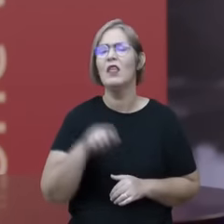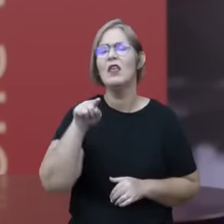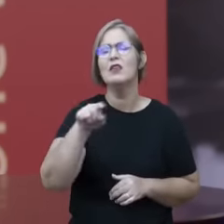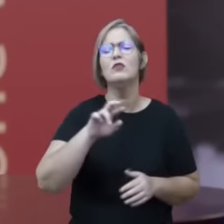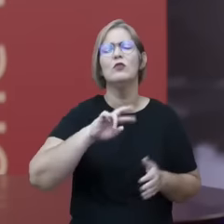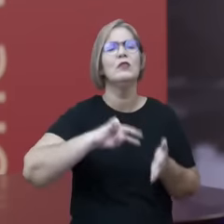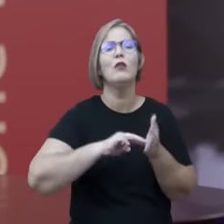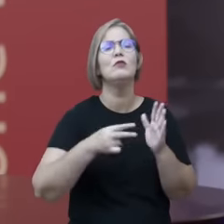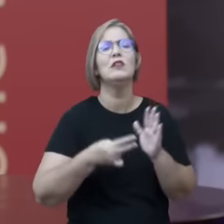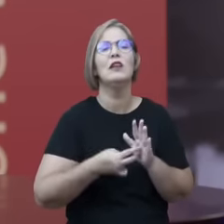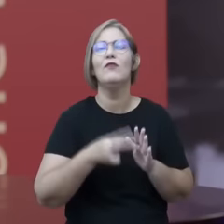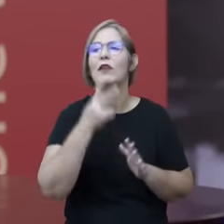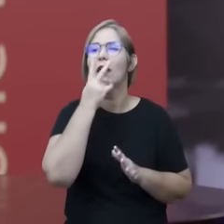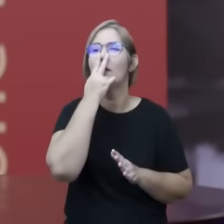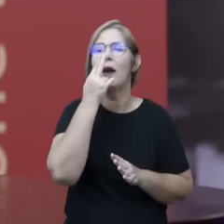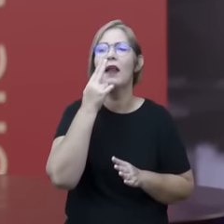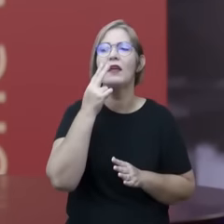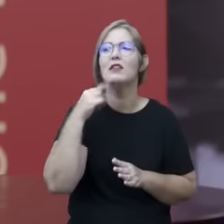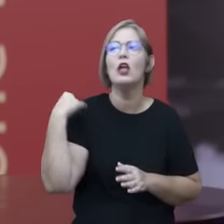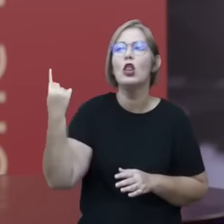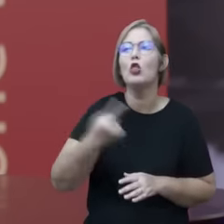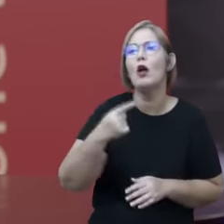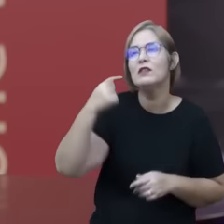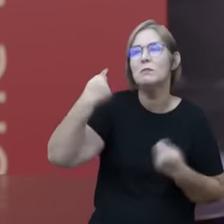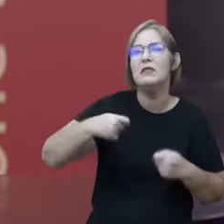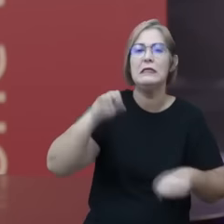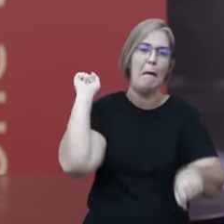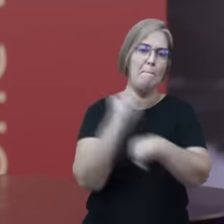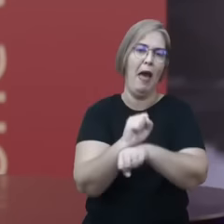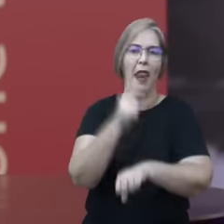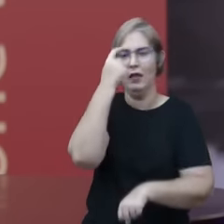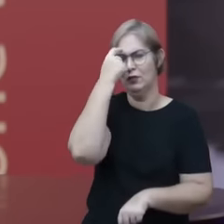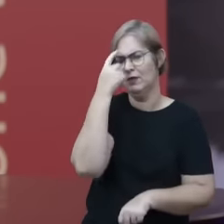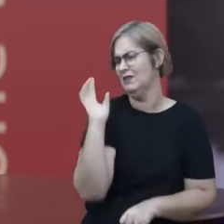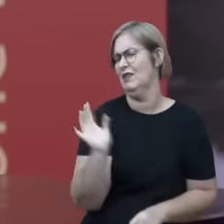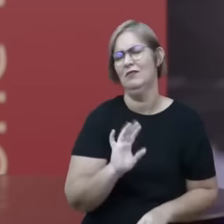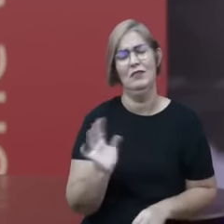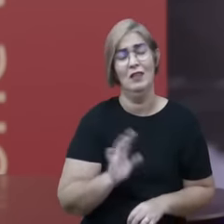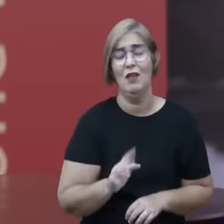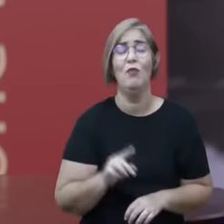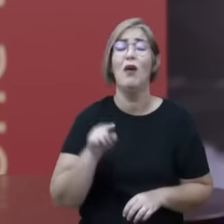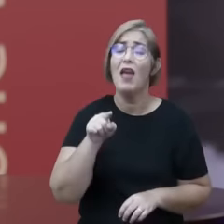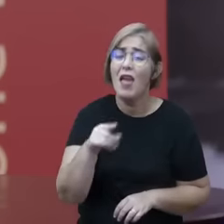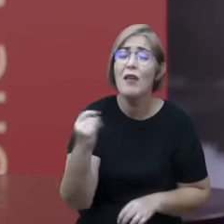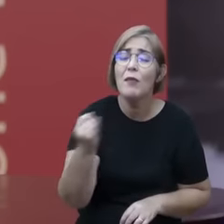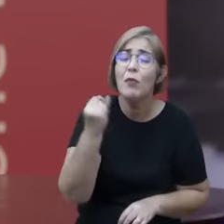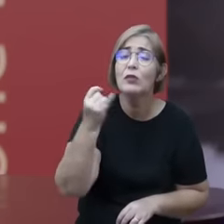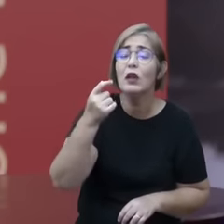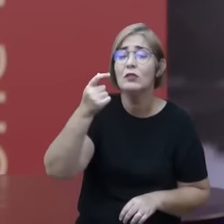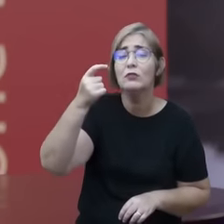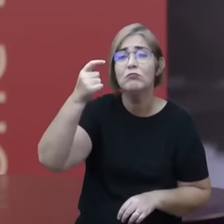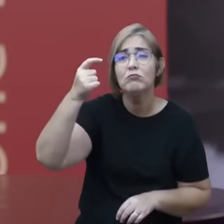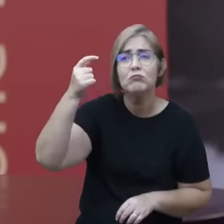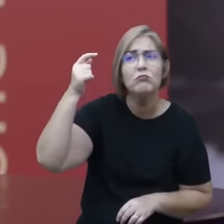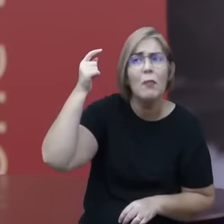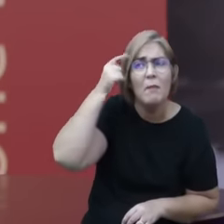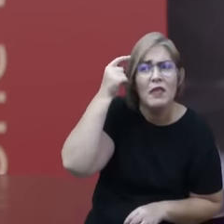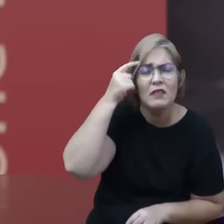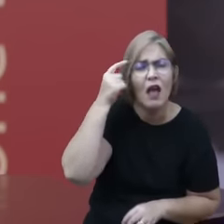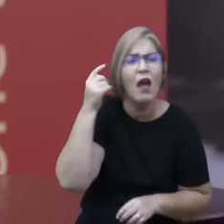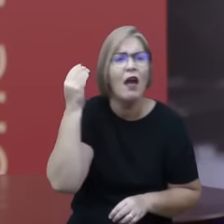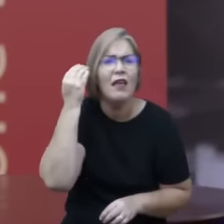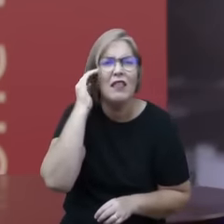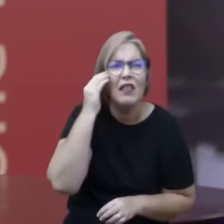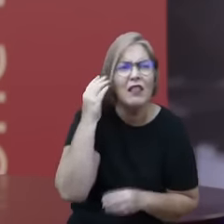o abandono do pensamento, ao contrário, isso significa a descoberta da irracionalidade não significa um